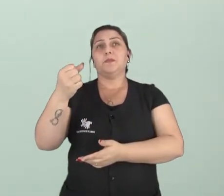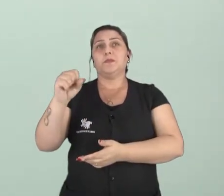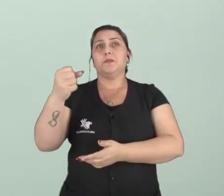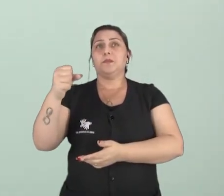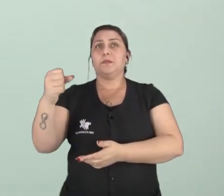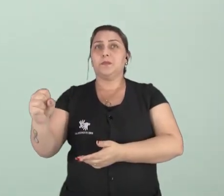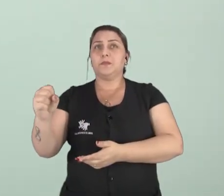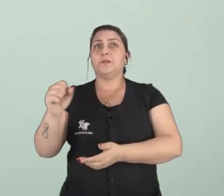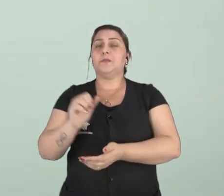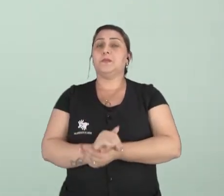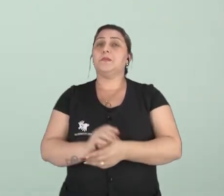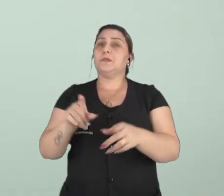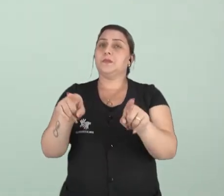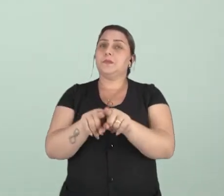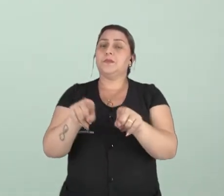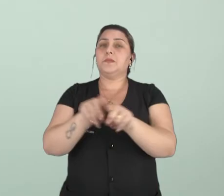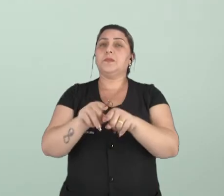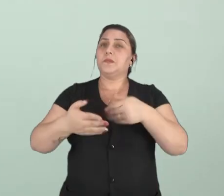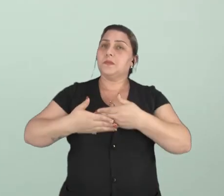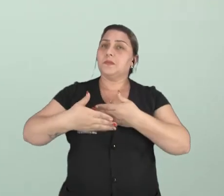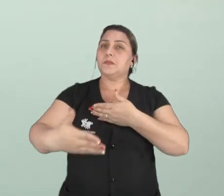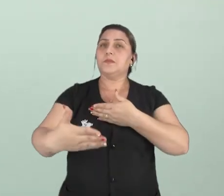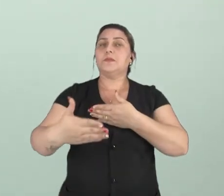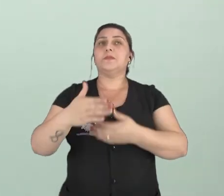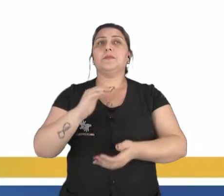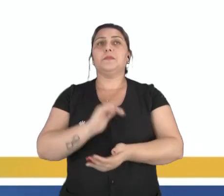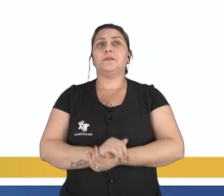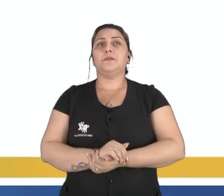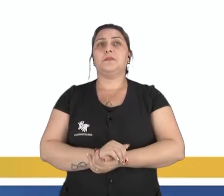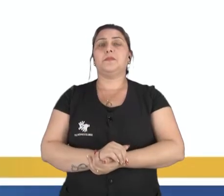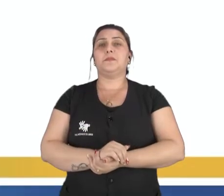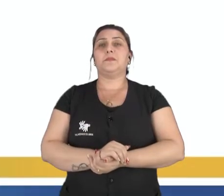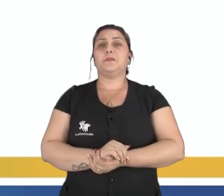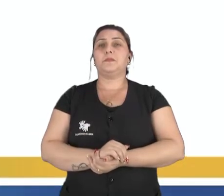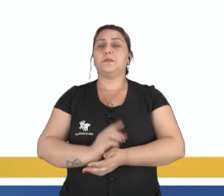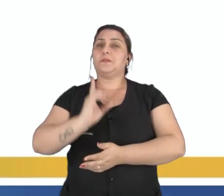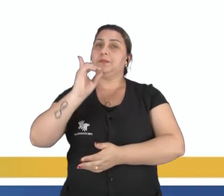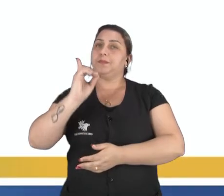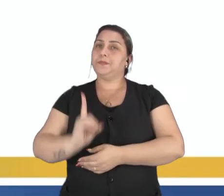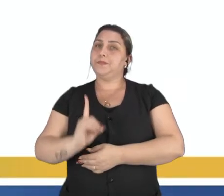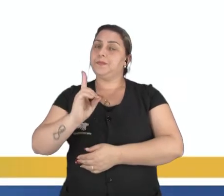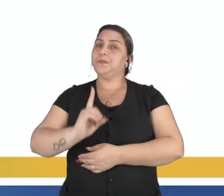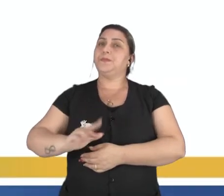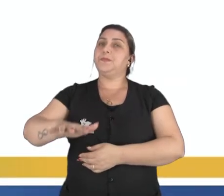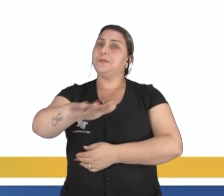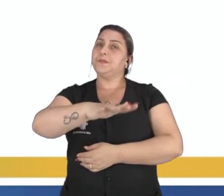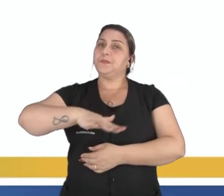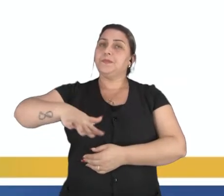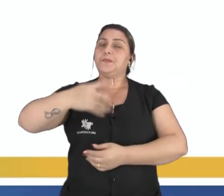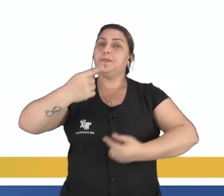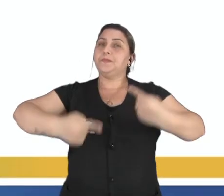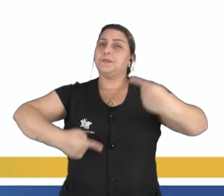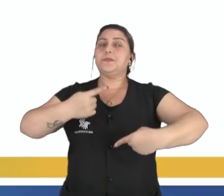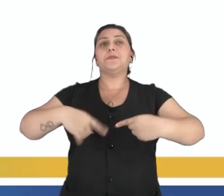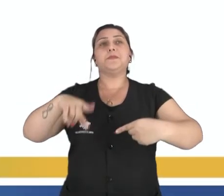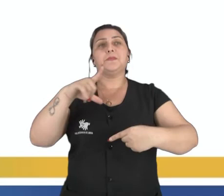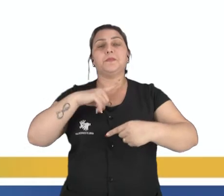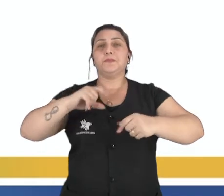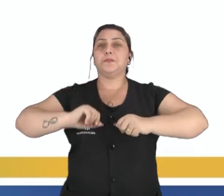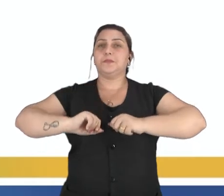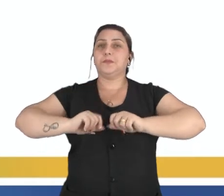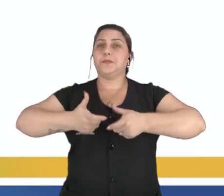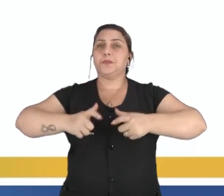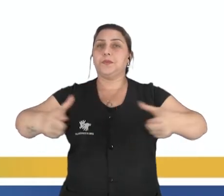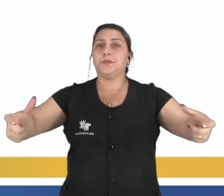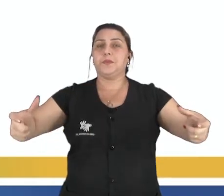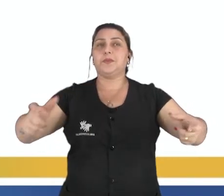1988. E, além desses avanços nos campos dos direitos civis e sociais e dos direitos políticos, também foram expandidos,